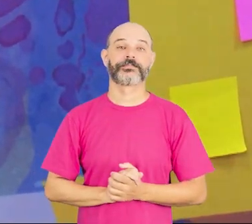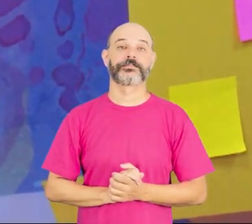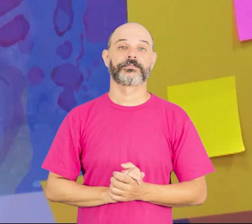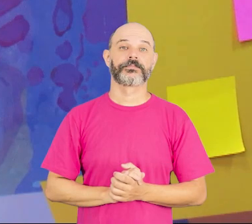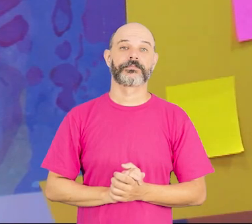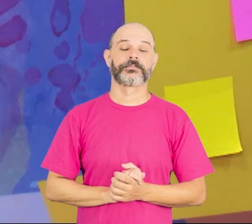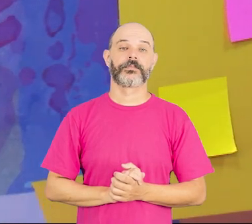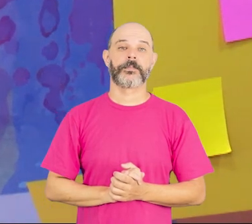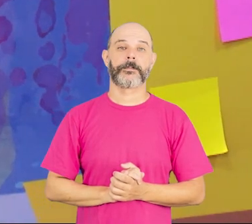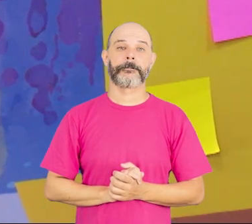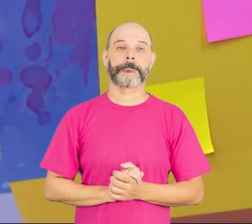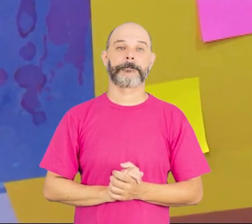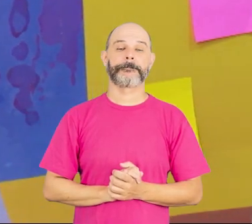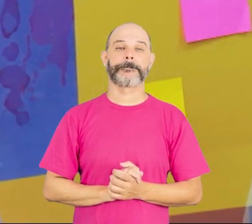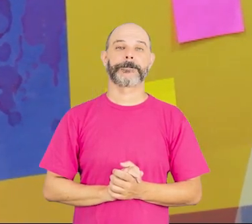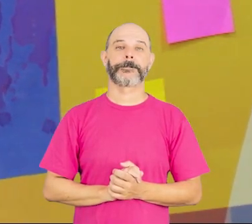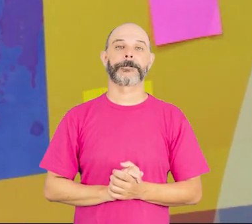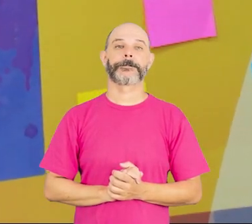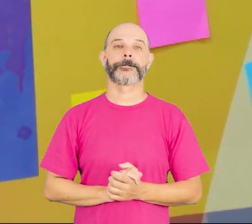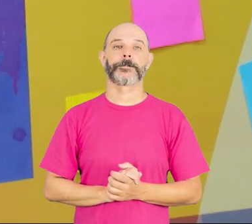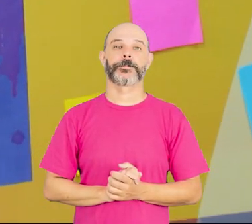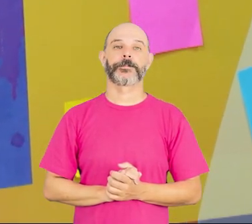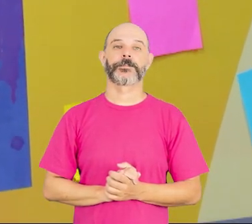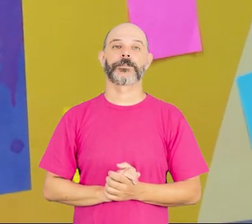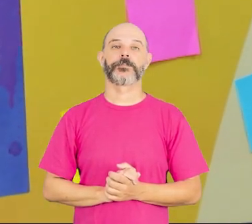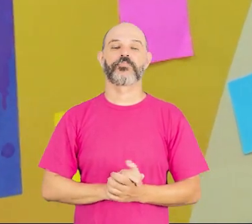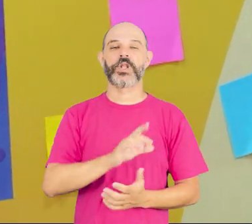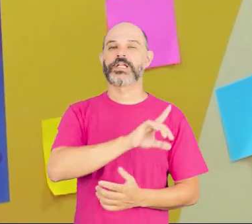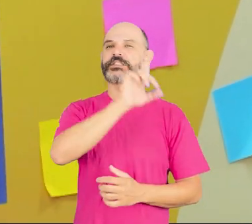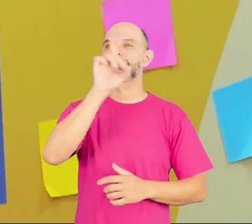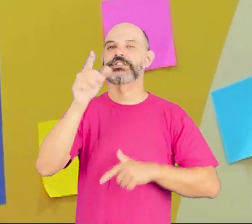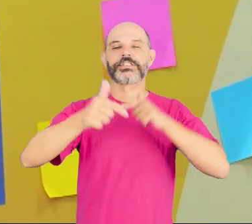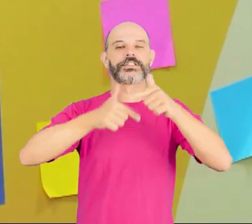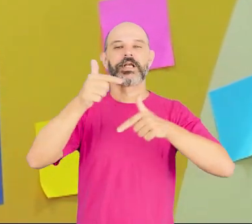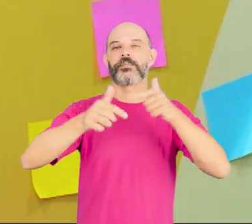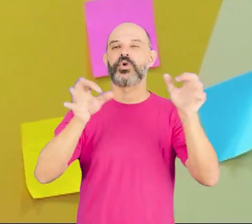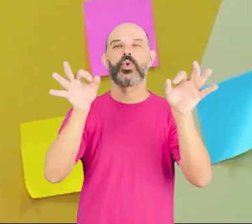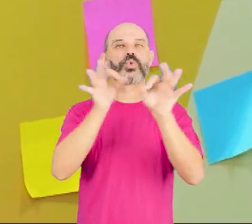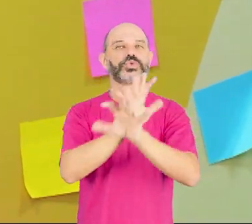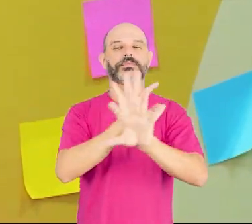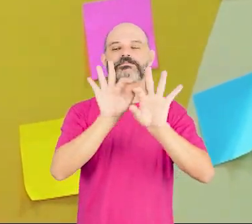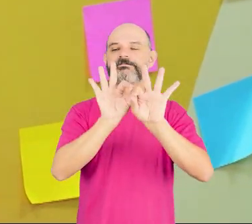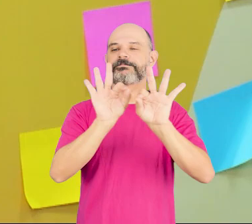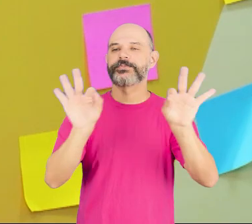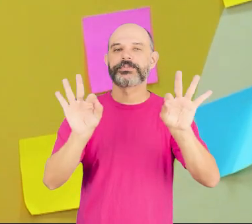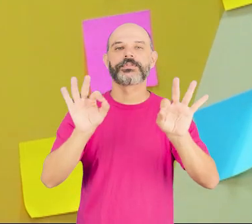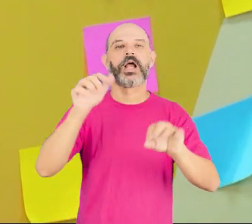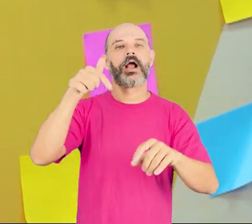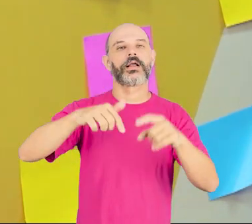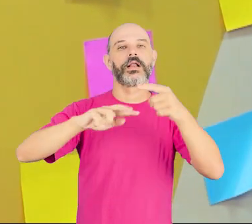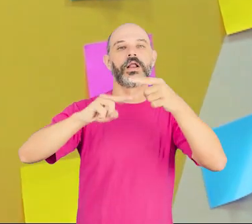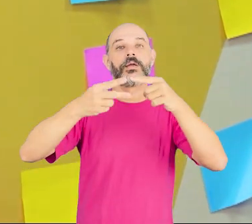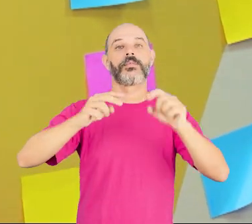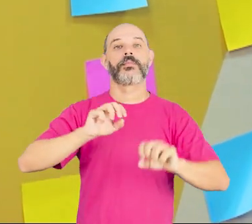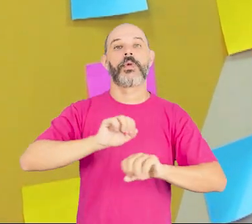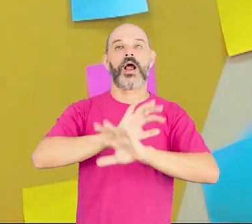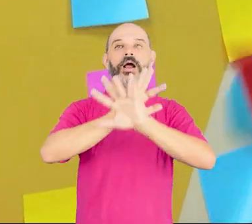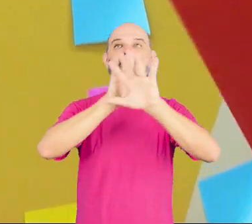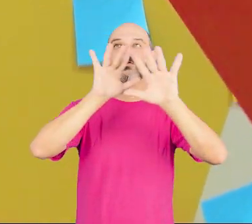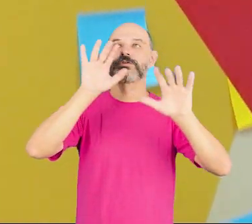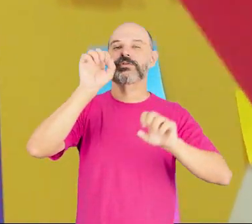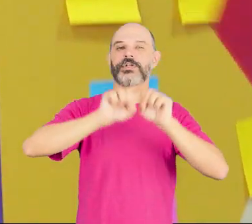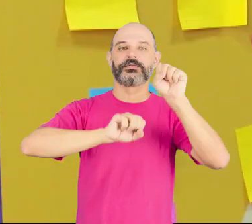Dia de atividades concluído com sucesso no nosso Laboratório Mágico da Fábrica de Sonhos.